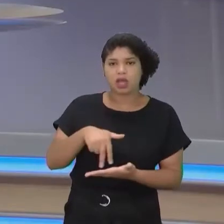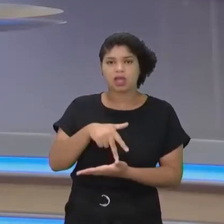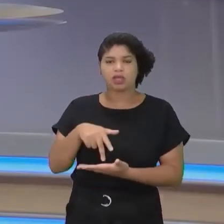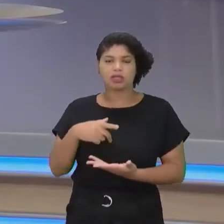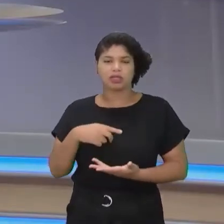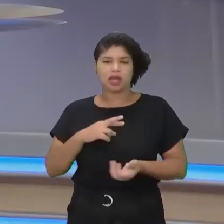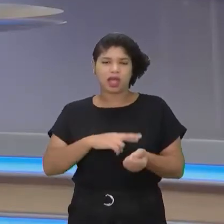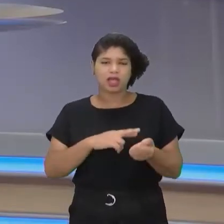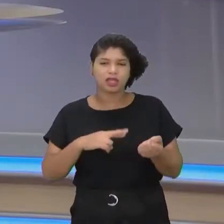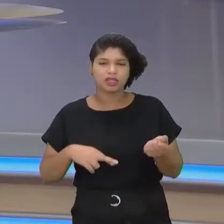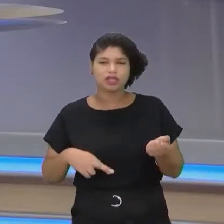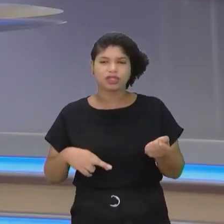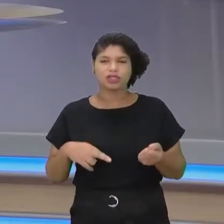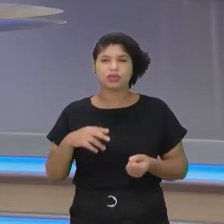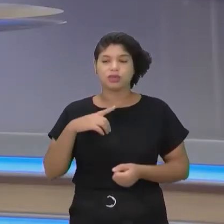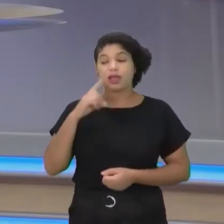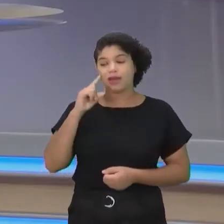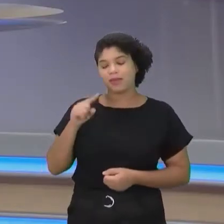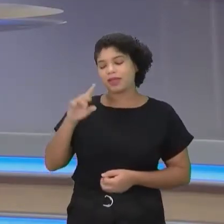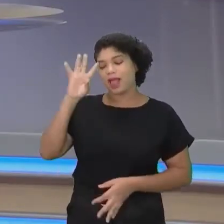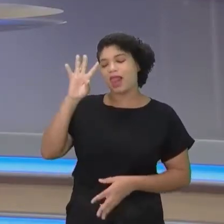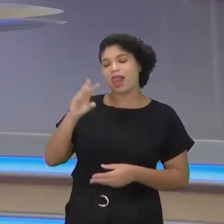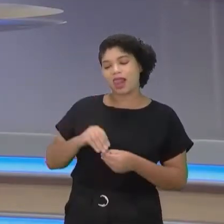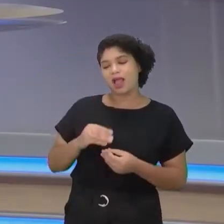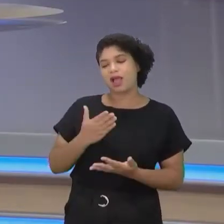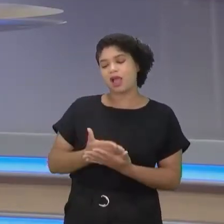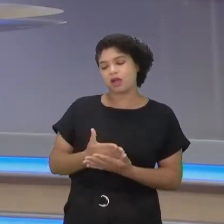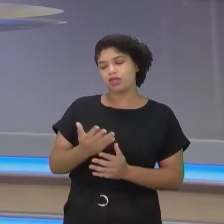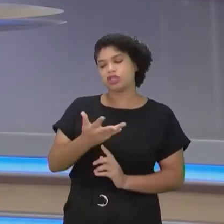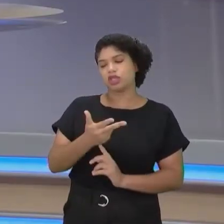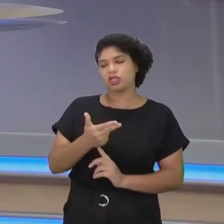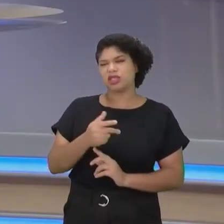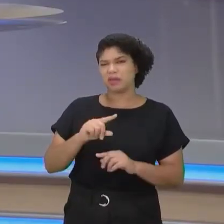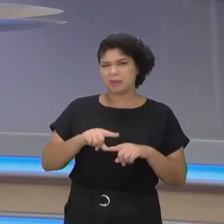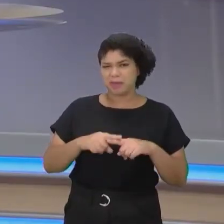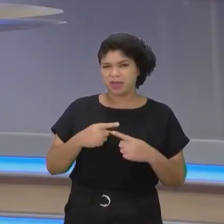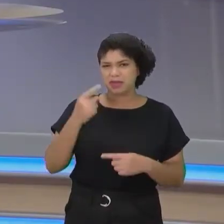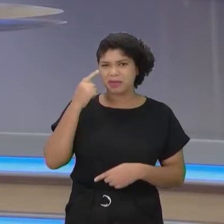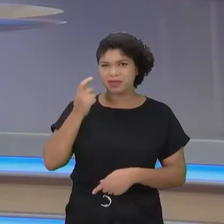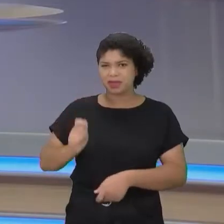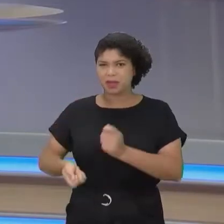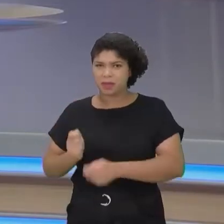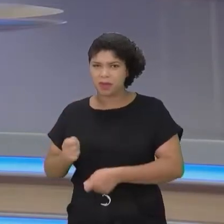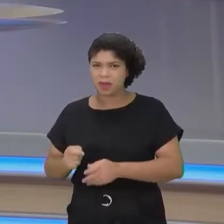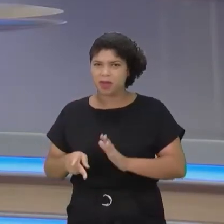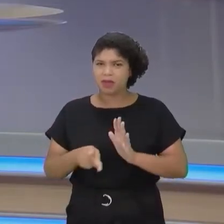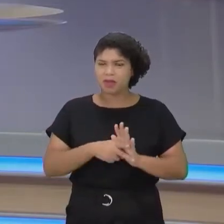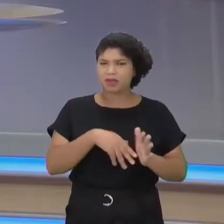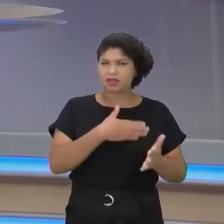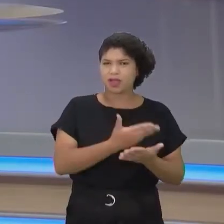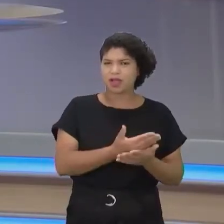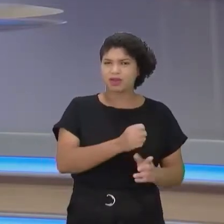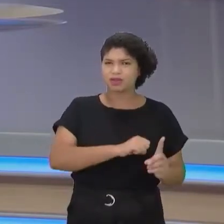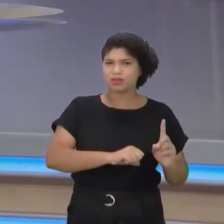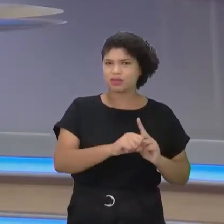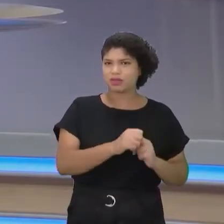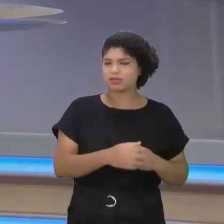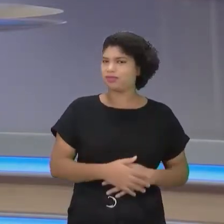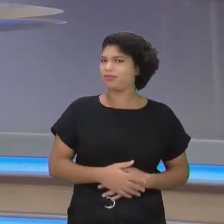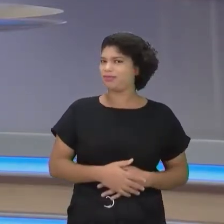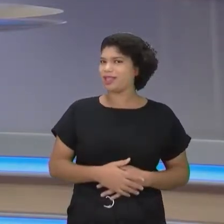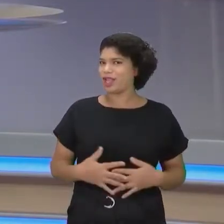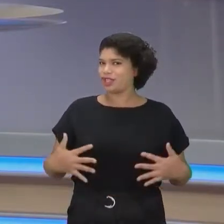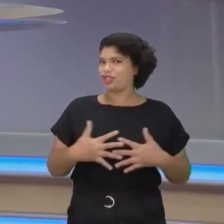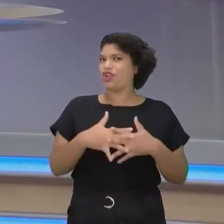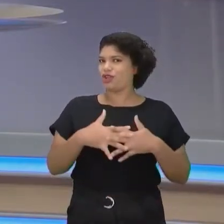rítmica, enfim. Você talvez não associasse isso com uma bateria, né? E pra gente, esse choque também muitas vezes pode ser